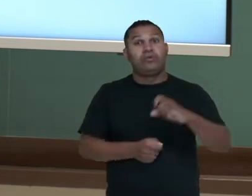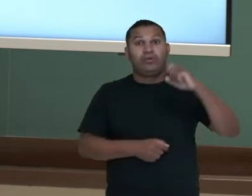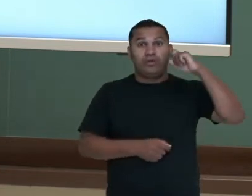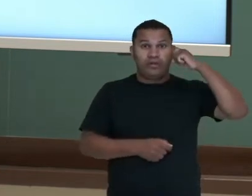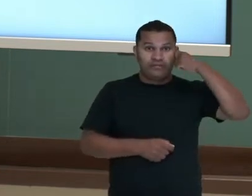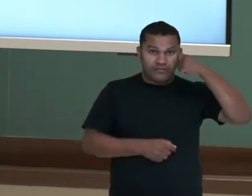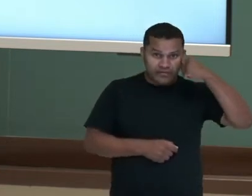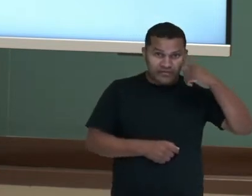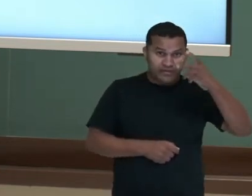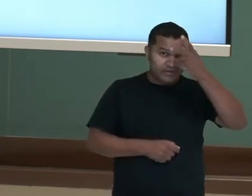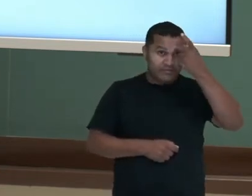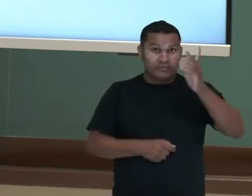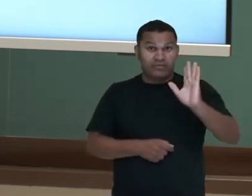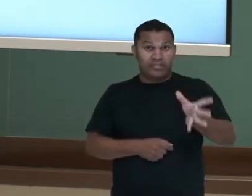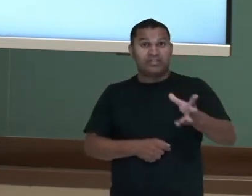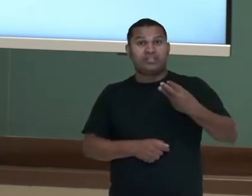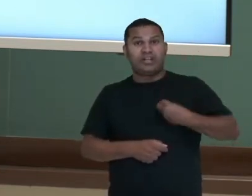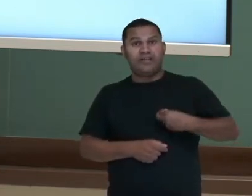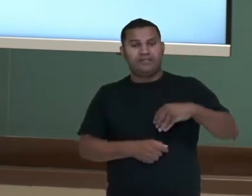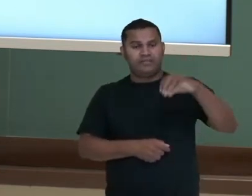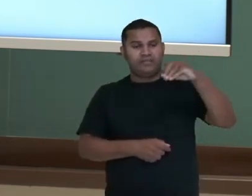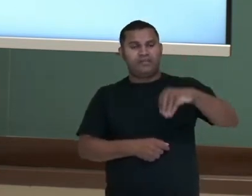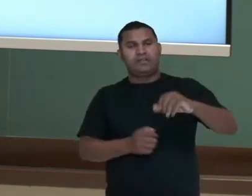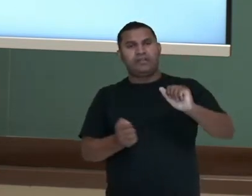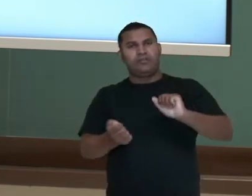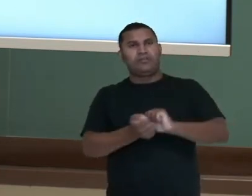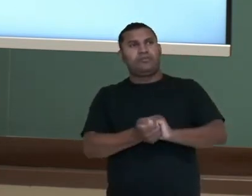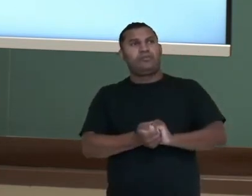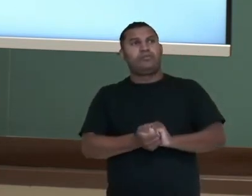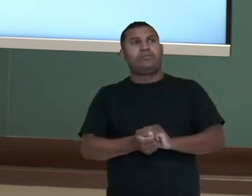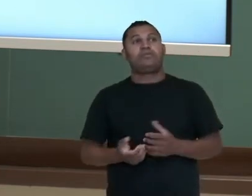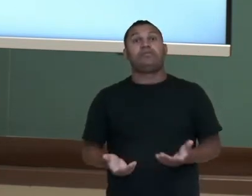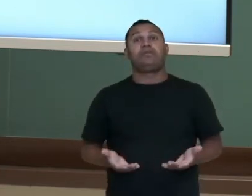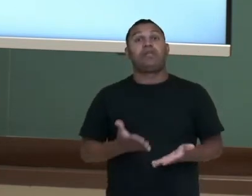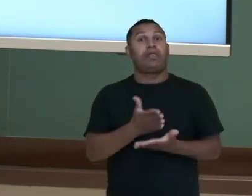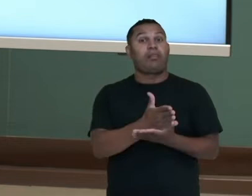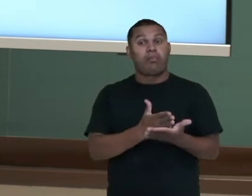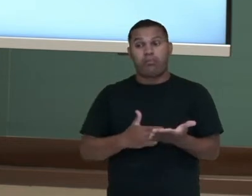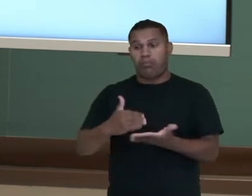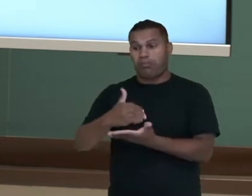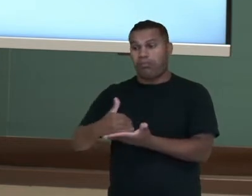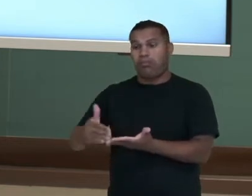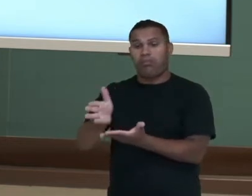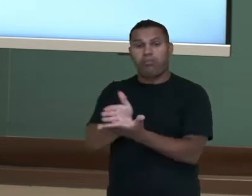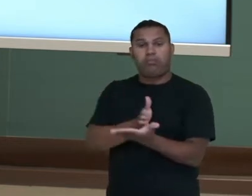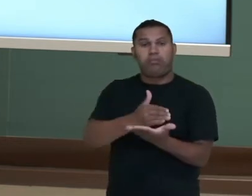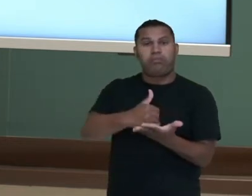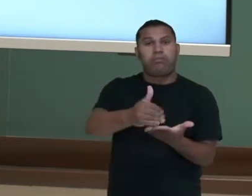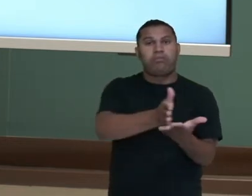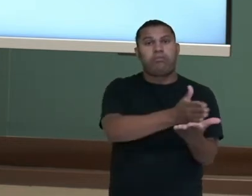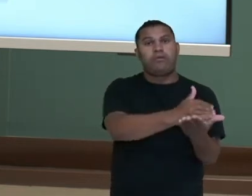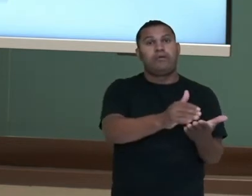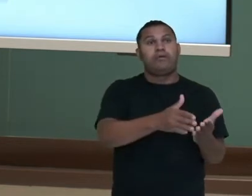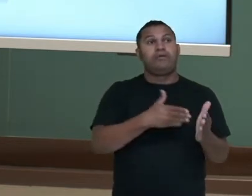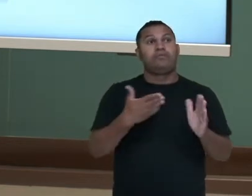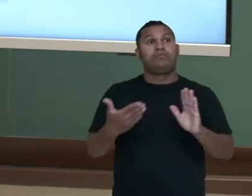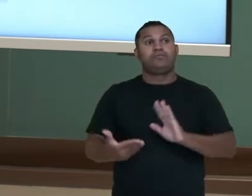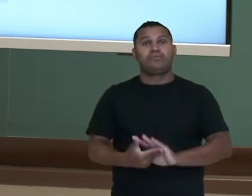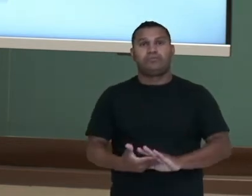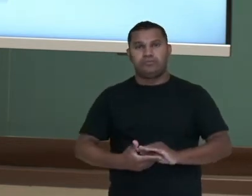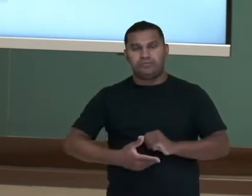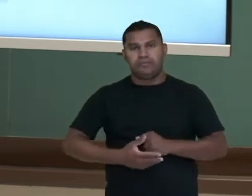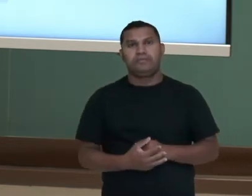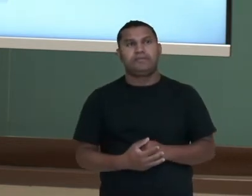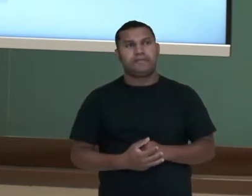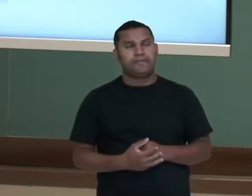continente africano. Então aqui um mapa da África, como ele vai ficar pós a divisão entre os países imperialistas europeus, não é